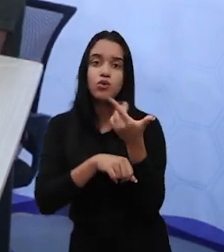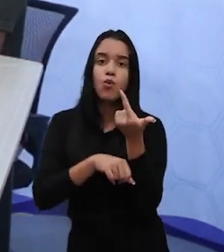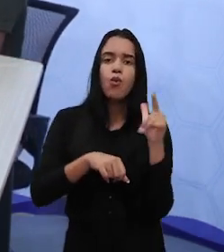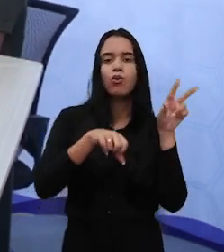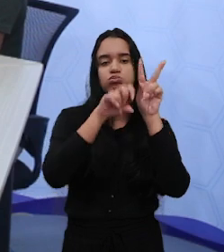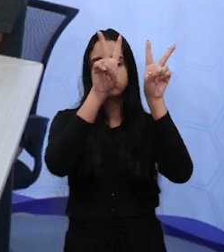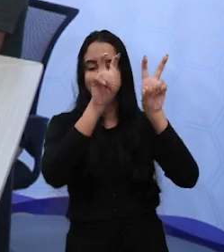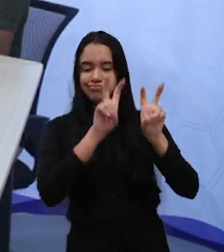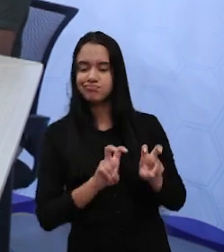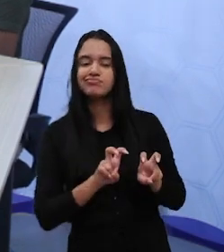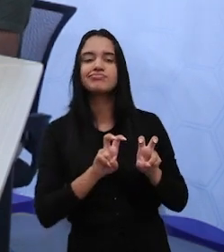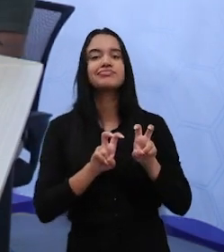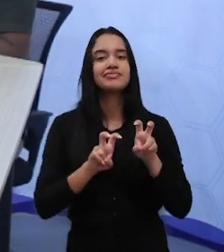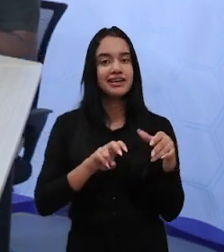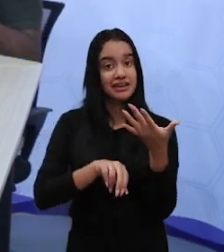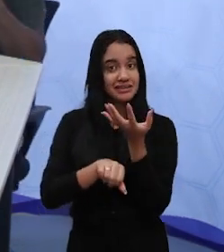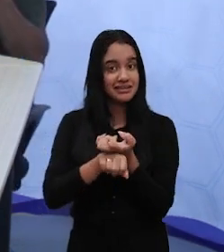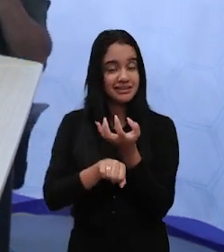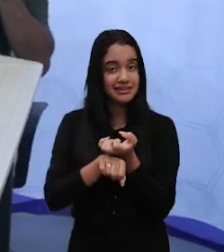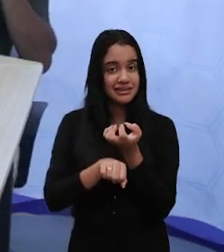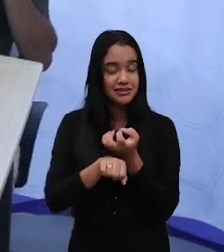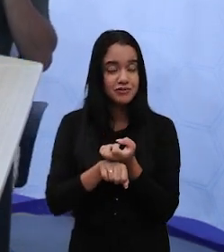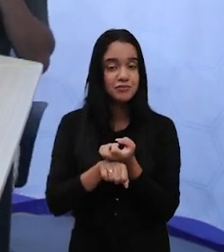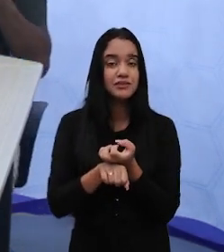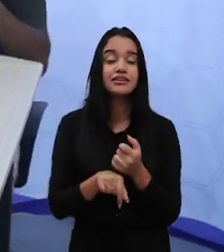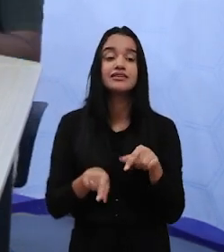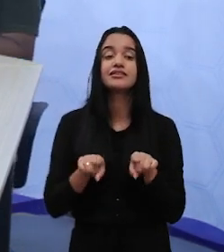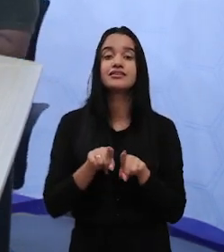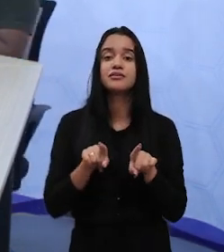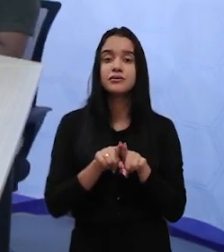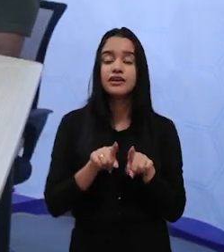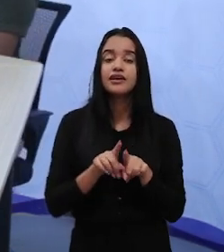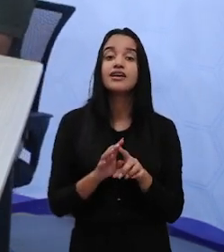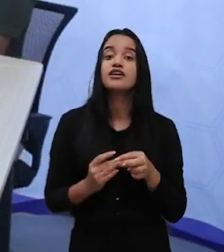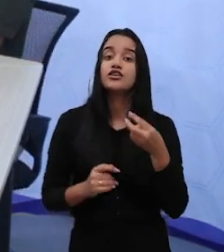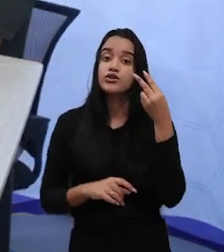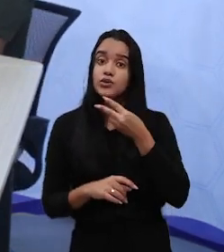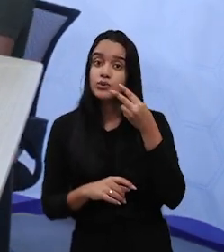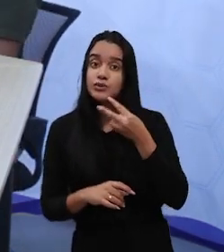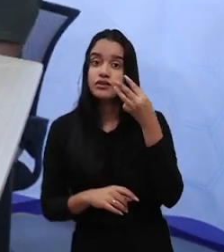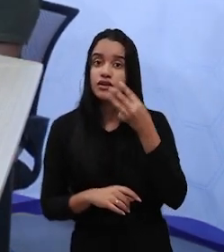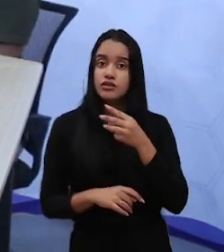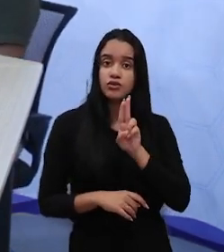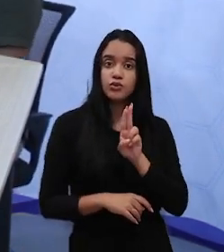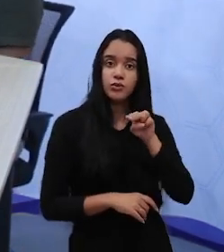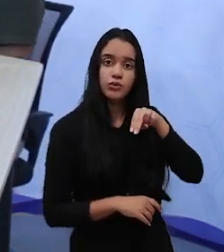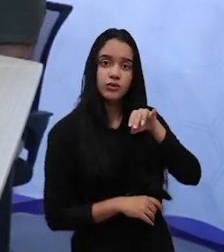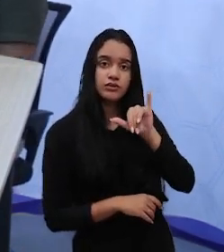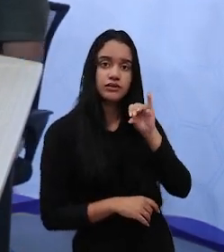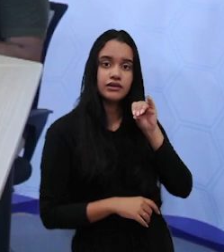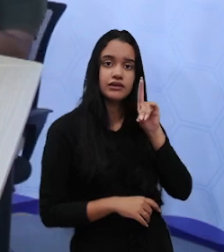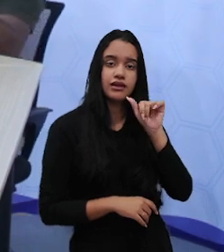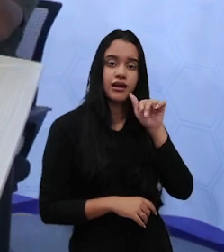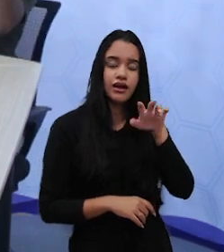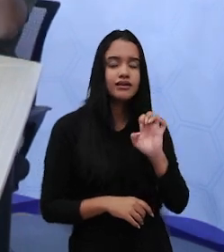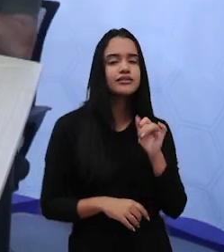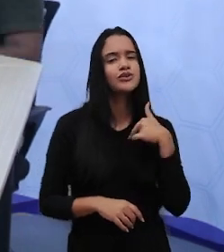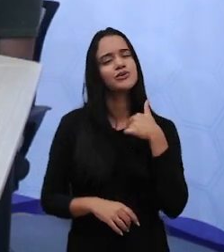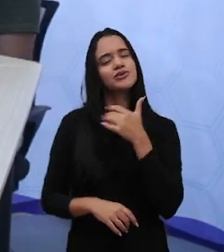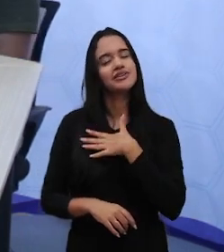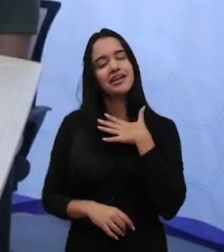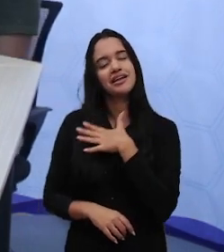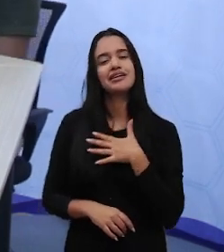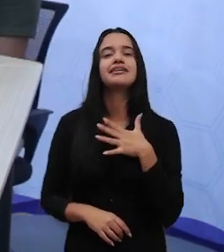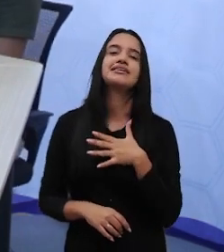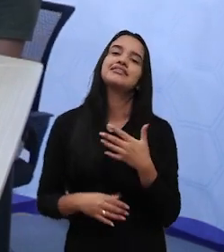relacionados à disciplina, da disciplina relacionada à sua segunda e terceira unidade. E aí, professora, eu gostaria que a senhora se despedisse do nosso estudante.